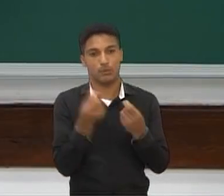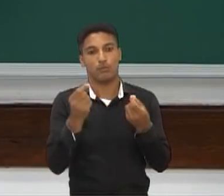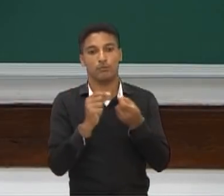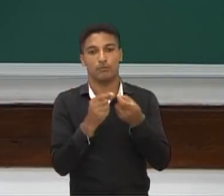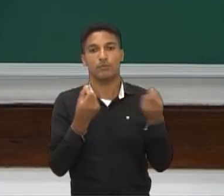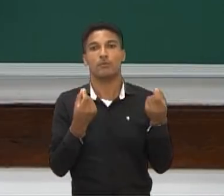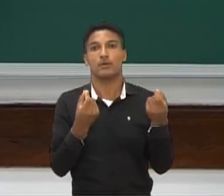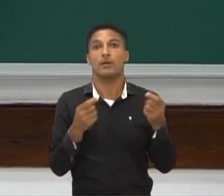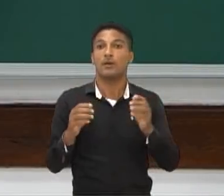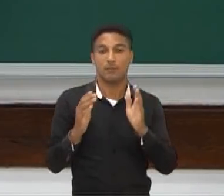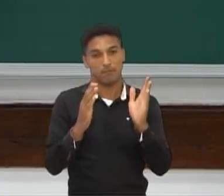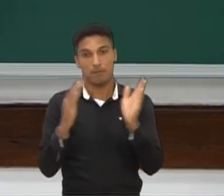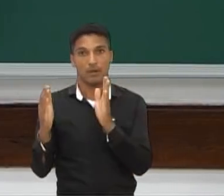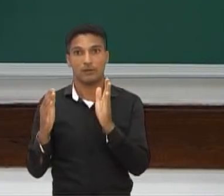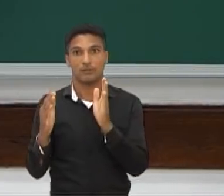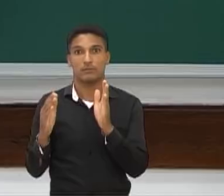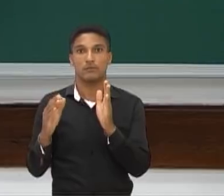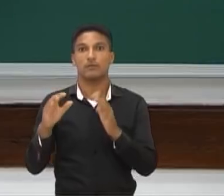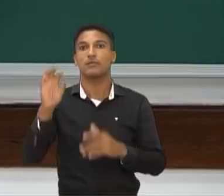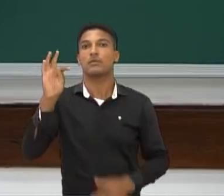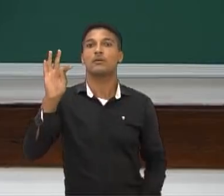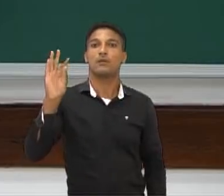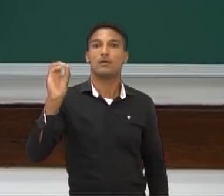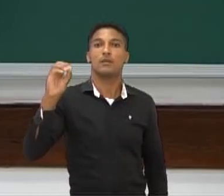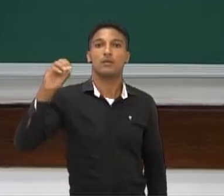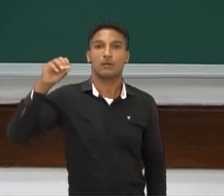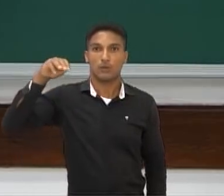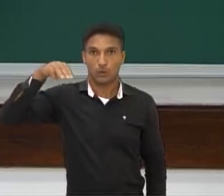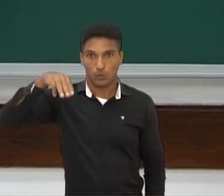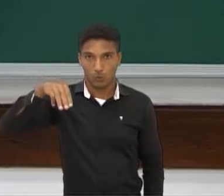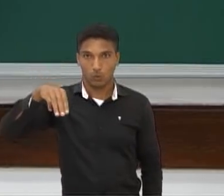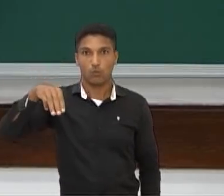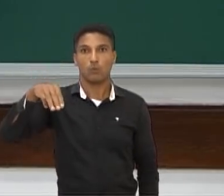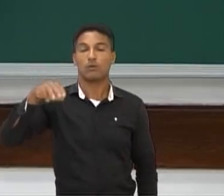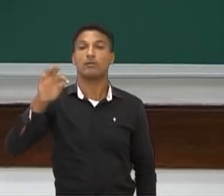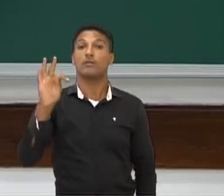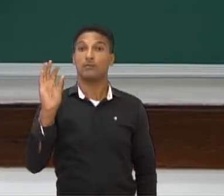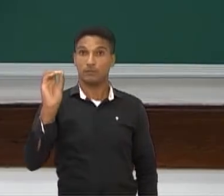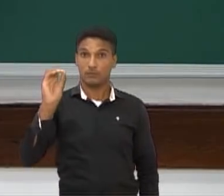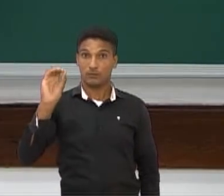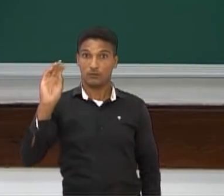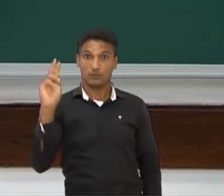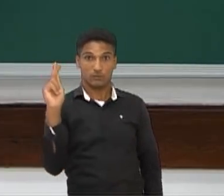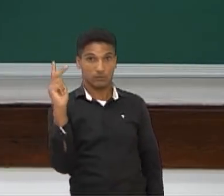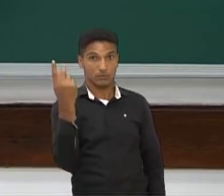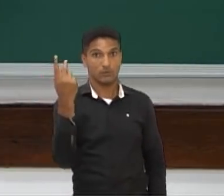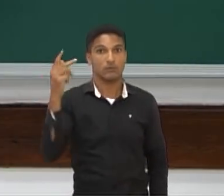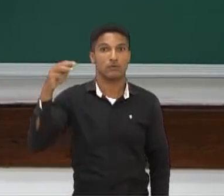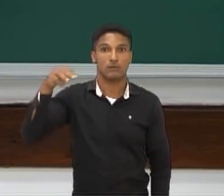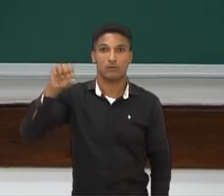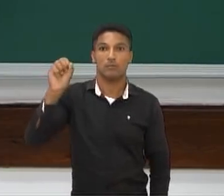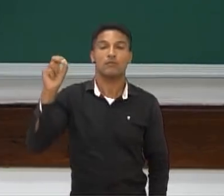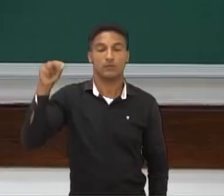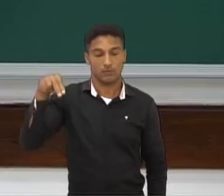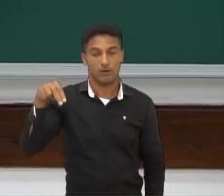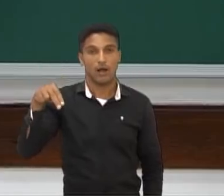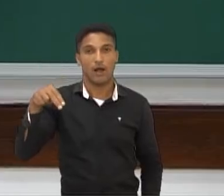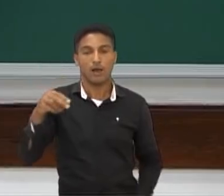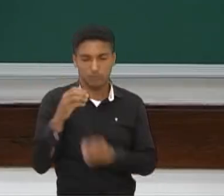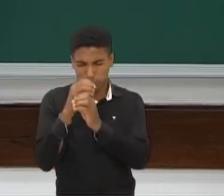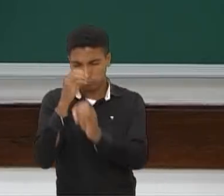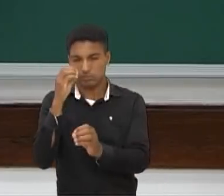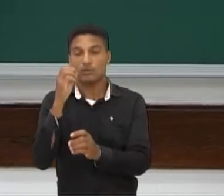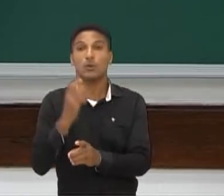Thomson. E o Thomson, pessoal, ele evoluiu bastante num modelo em que o átomo deixa de ser indivisível, porque